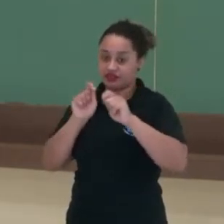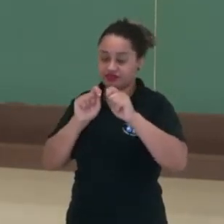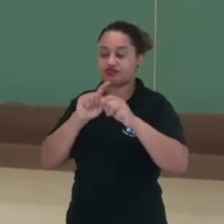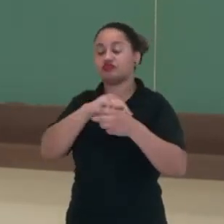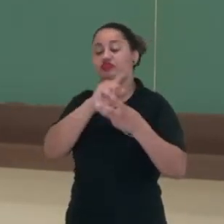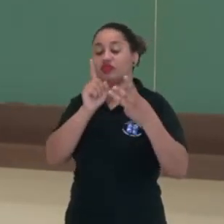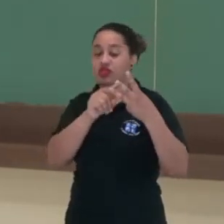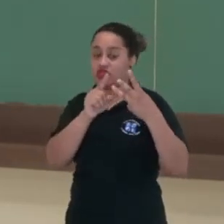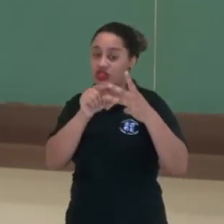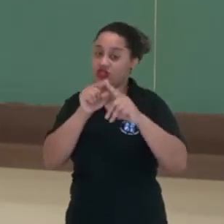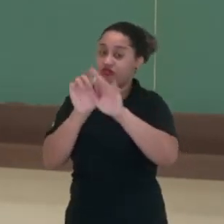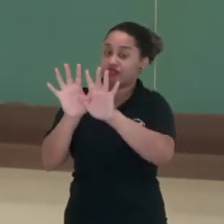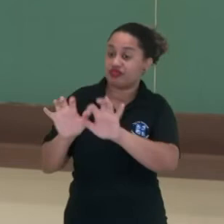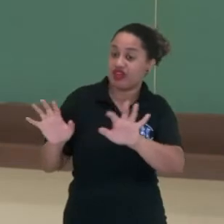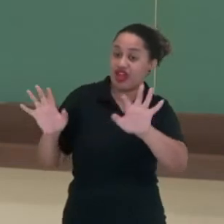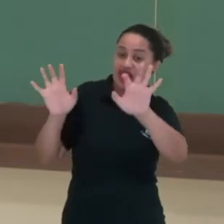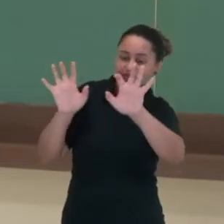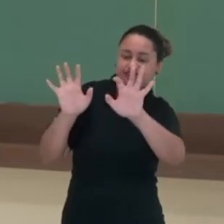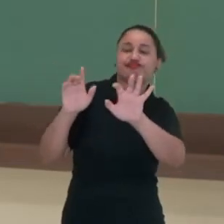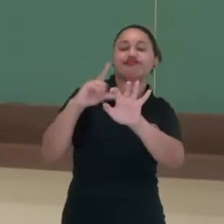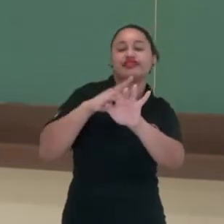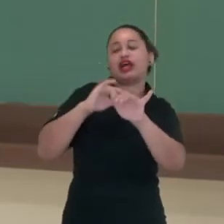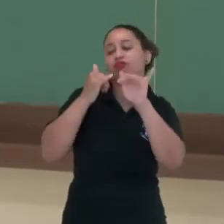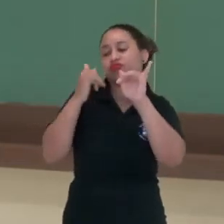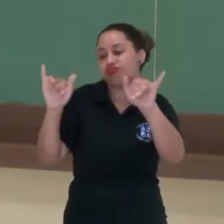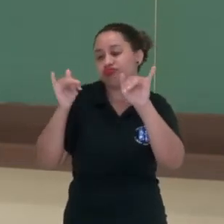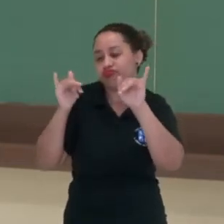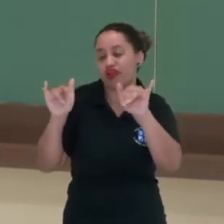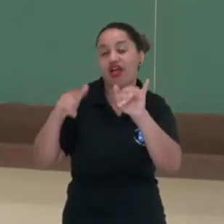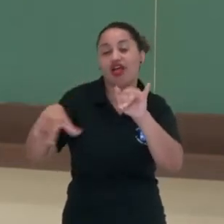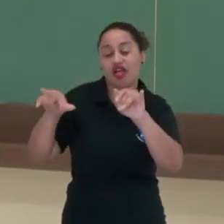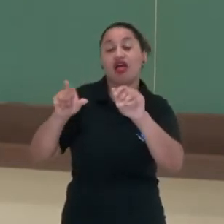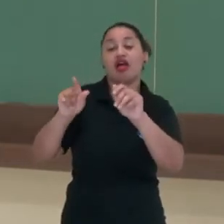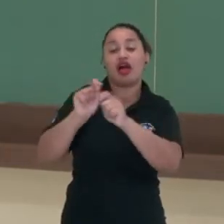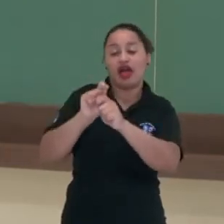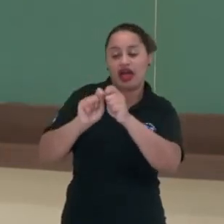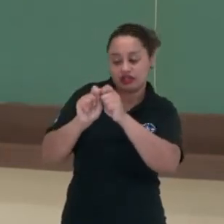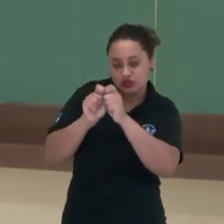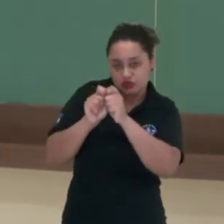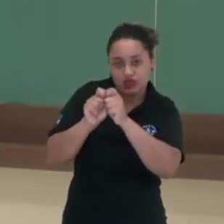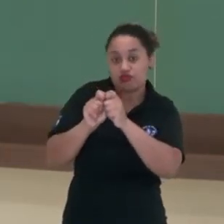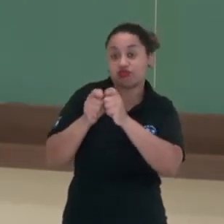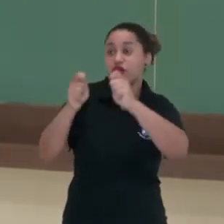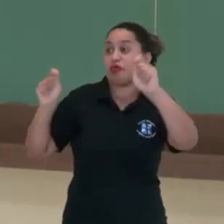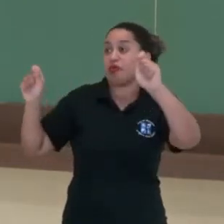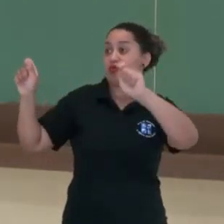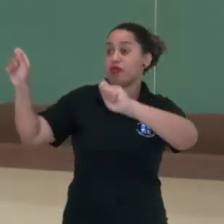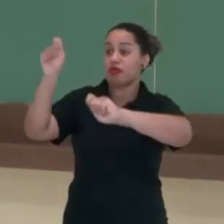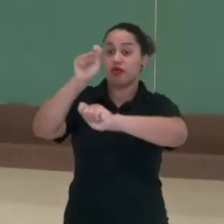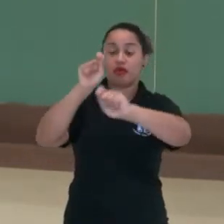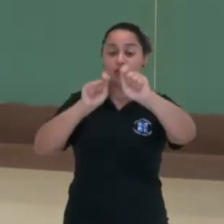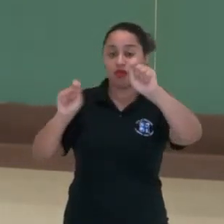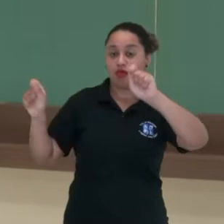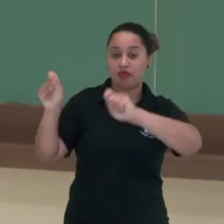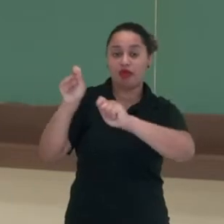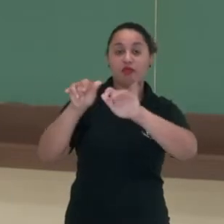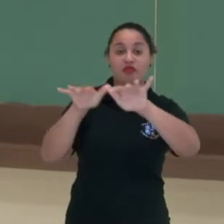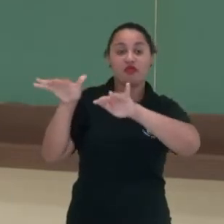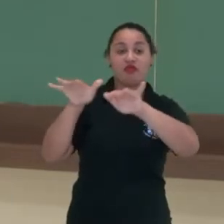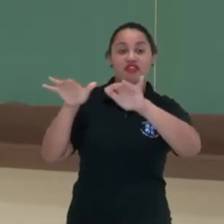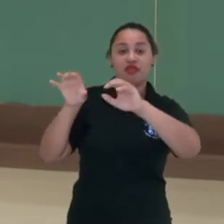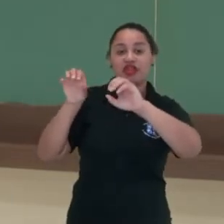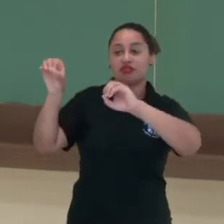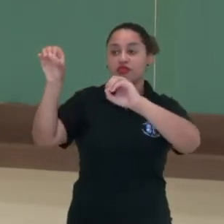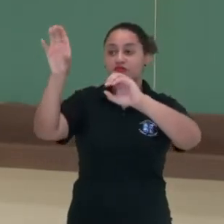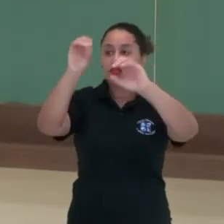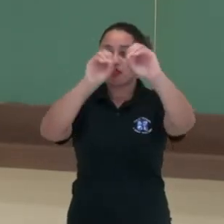estado gasoso, eu dou muita energia e eles vão se movimentar e eles vão acabar se separando, ficando longe